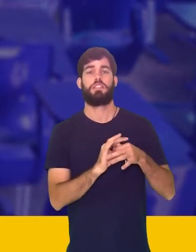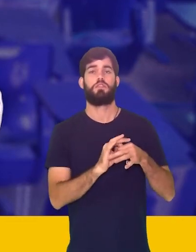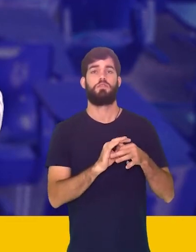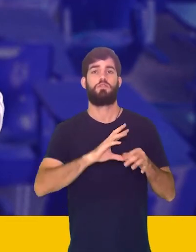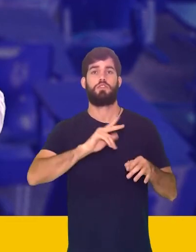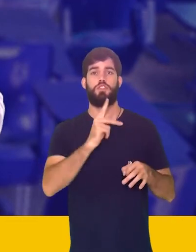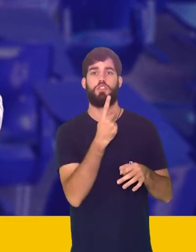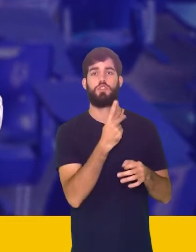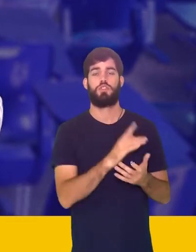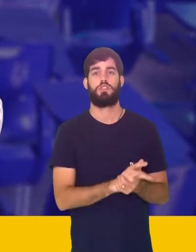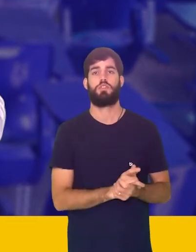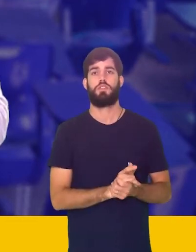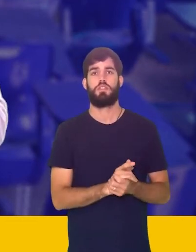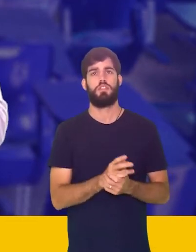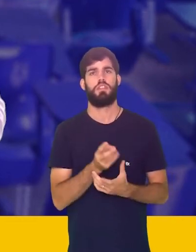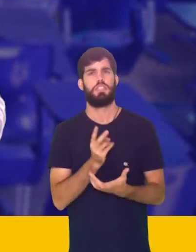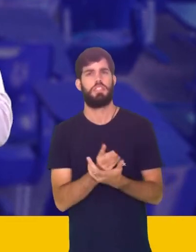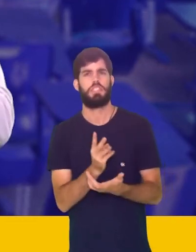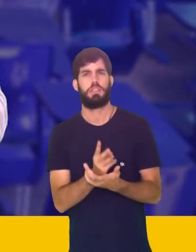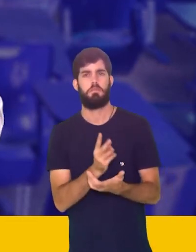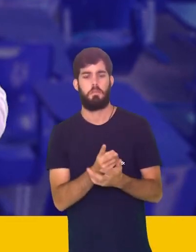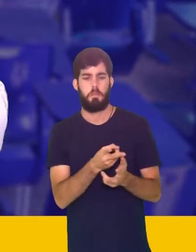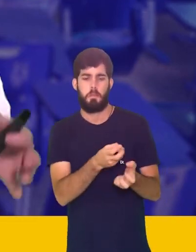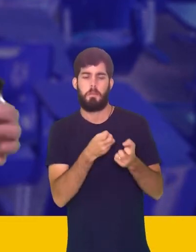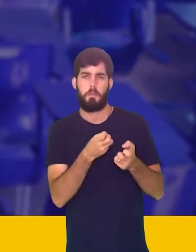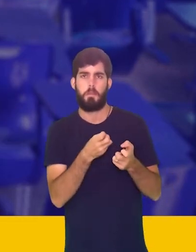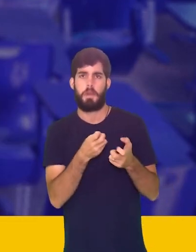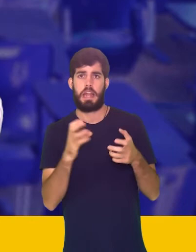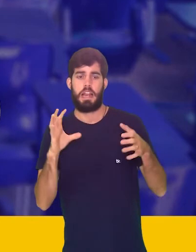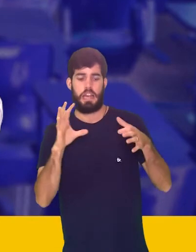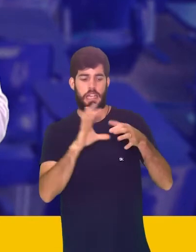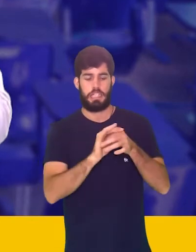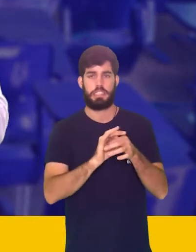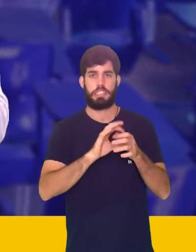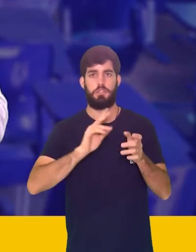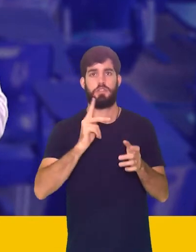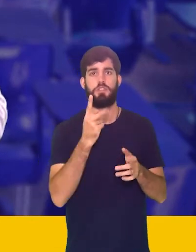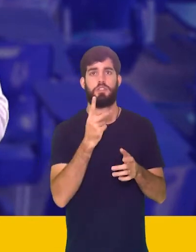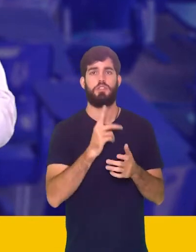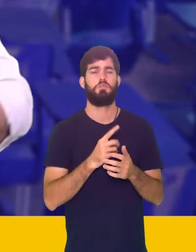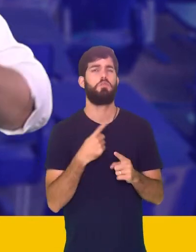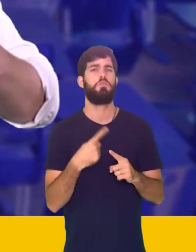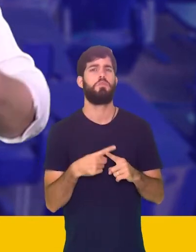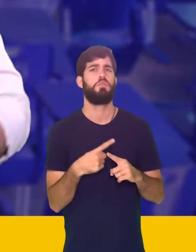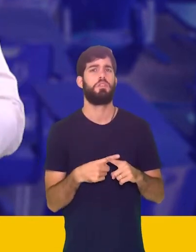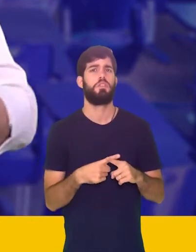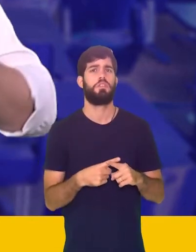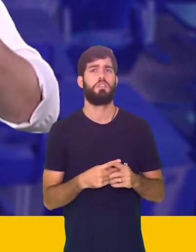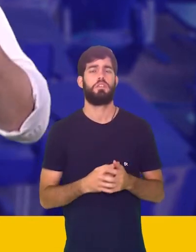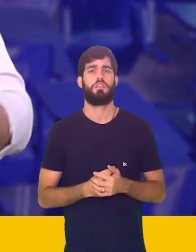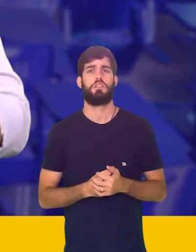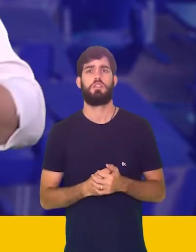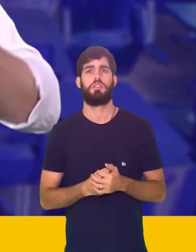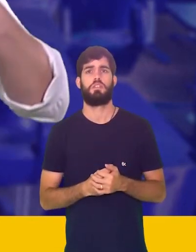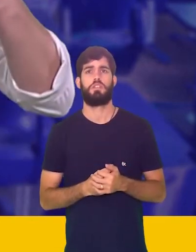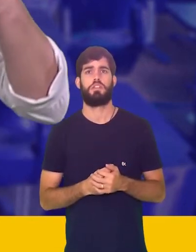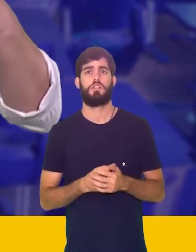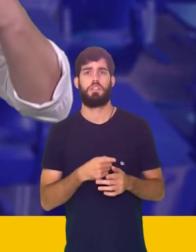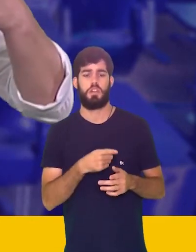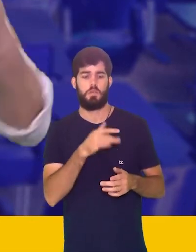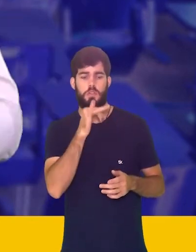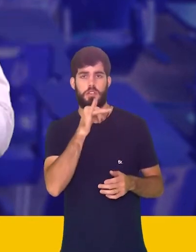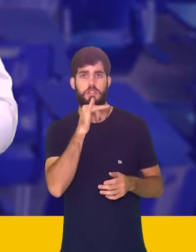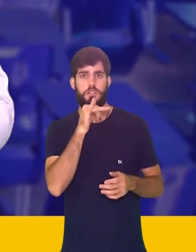hidrogênio. Familiarize-se com esse termo, ligações de hidrogênio. Isso é o que faz as moléculas